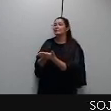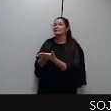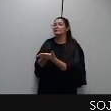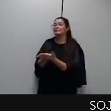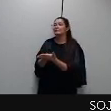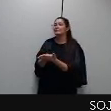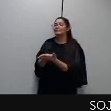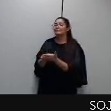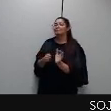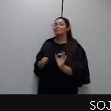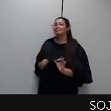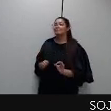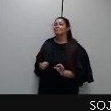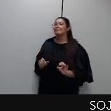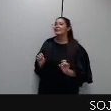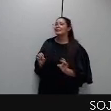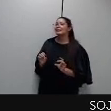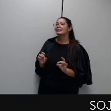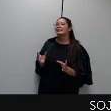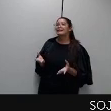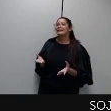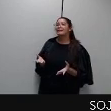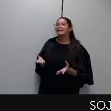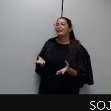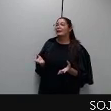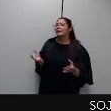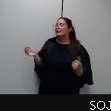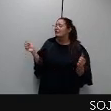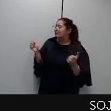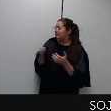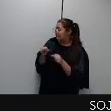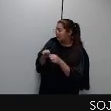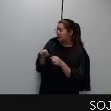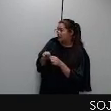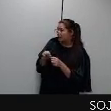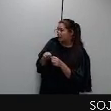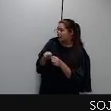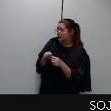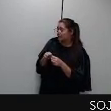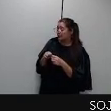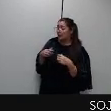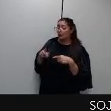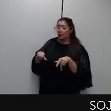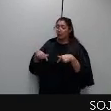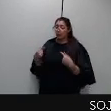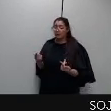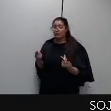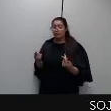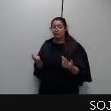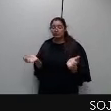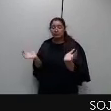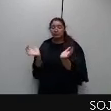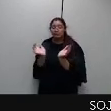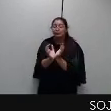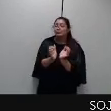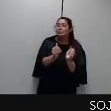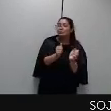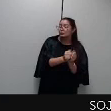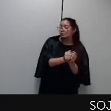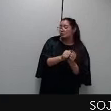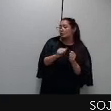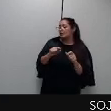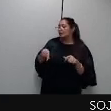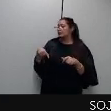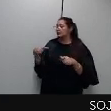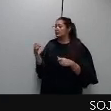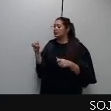quem pratica o fato gerador ou quem participa dele se uma empresa o ar qualidade outro